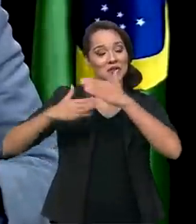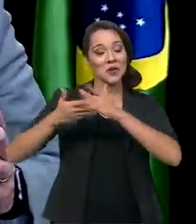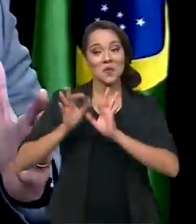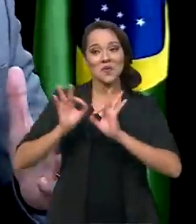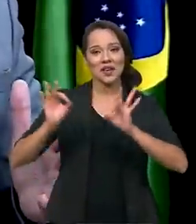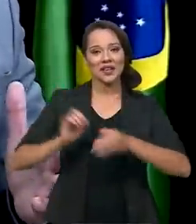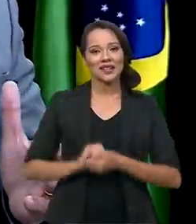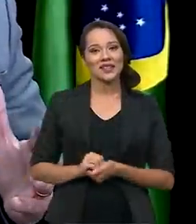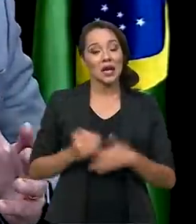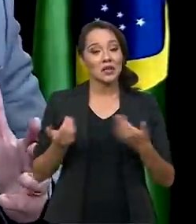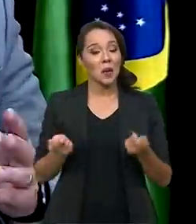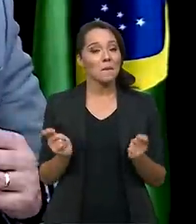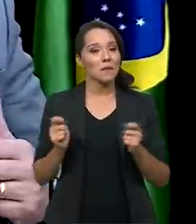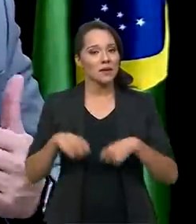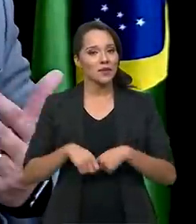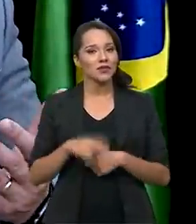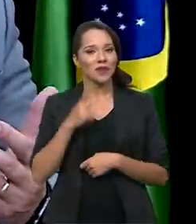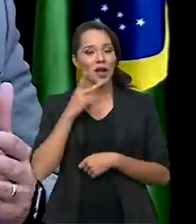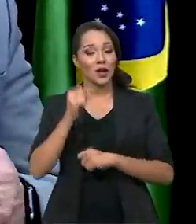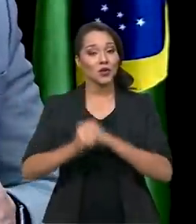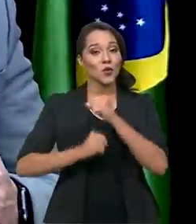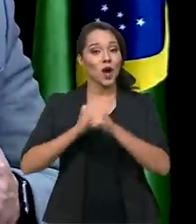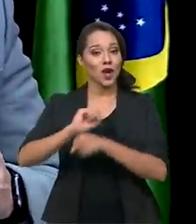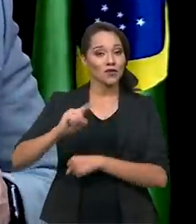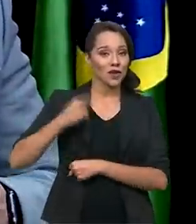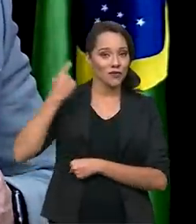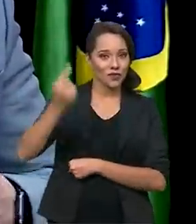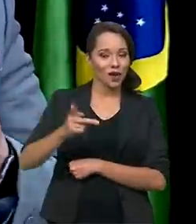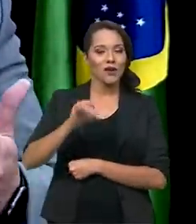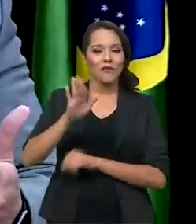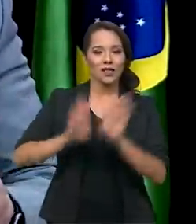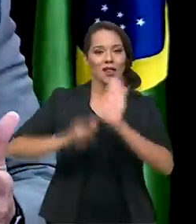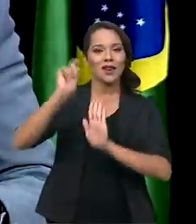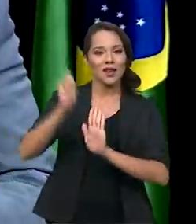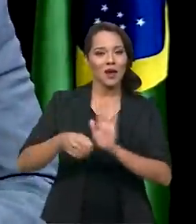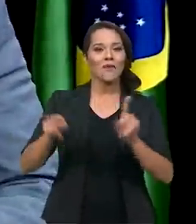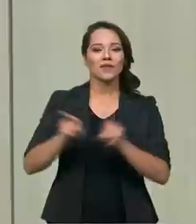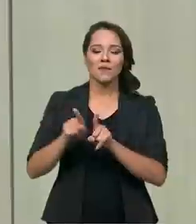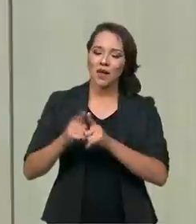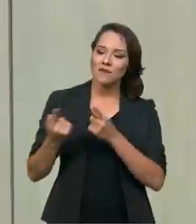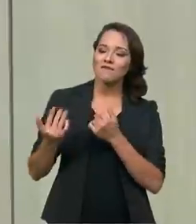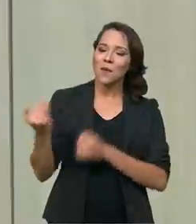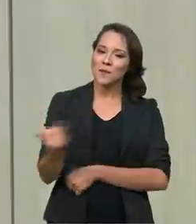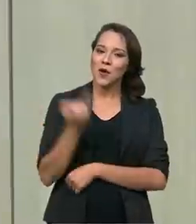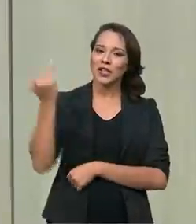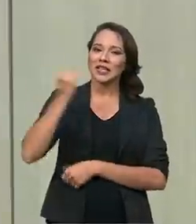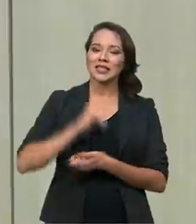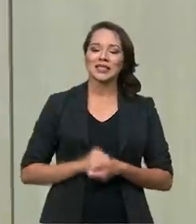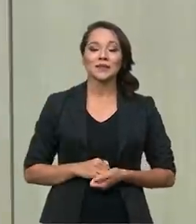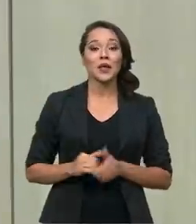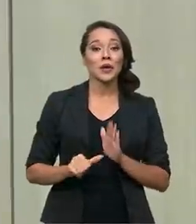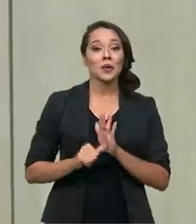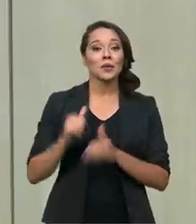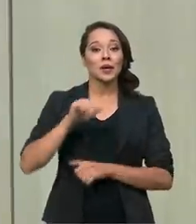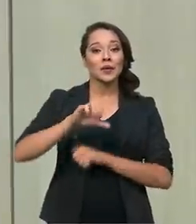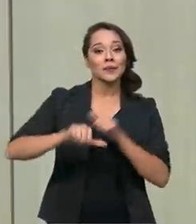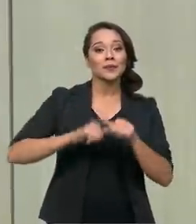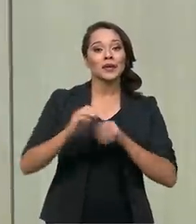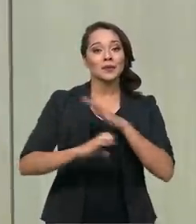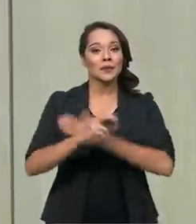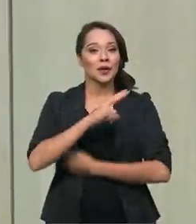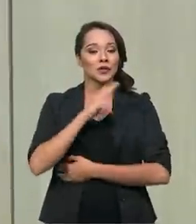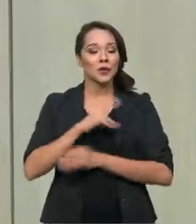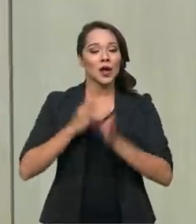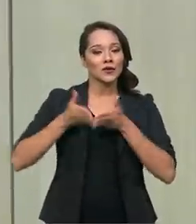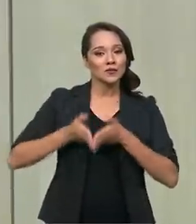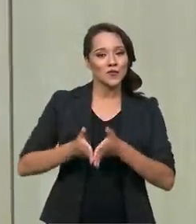bastante, então isso permite dizer que no ano que vem nós teremos leilões também igualmente importantes, com a primeira privatização portuária